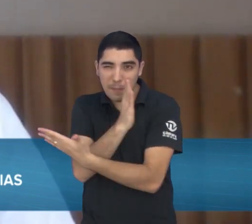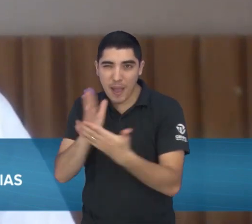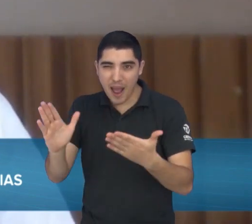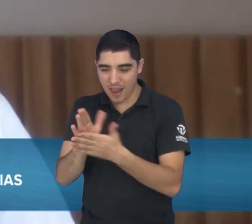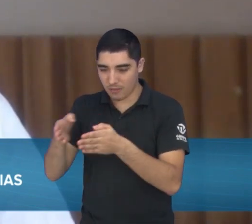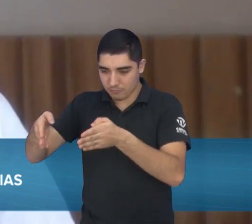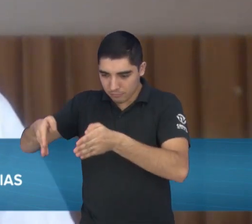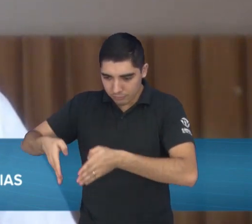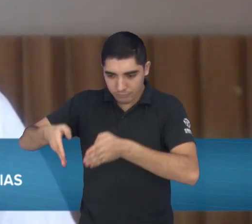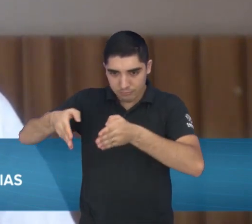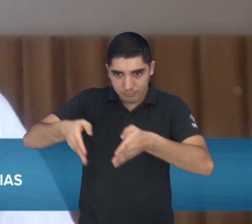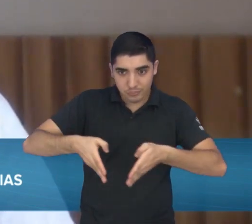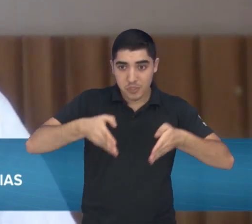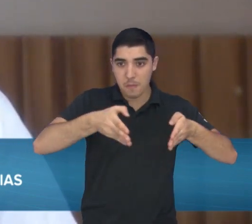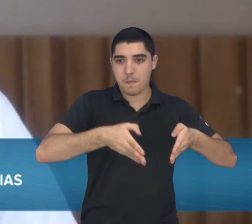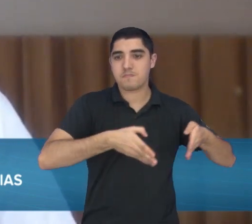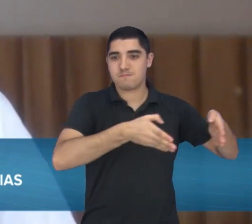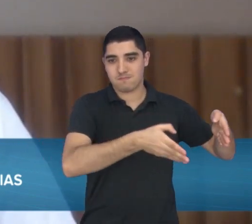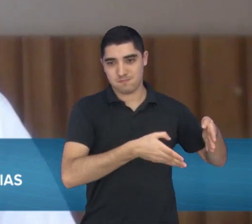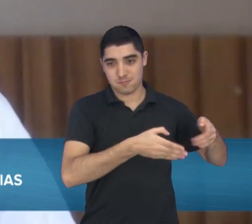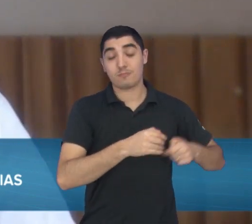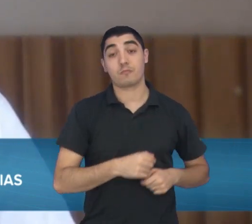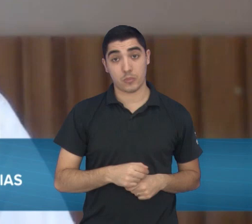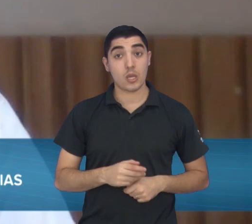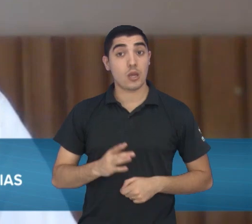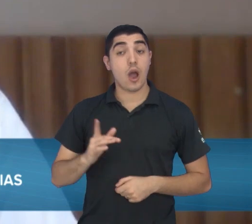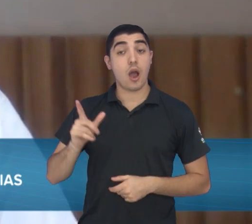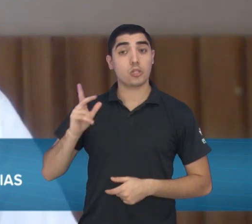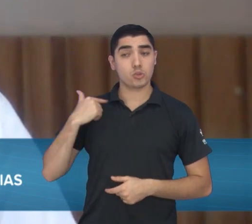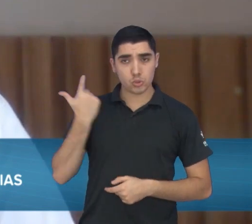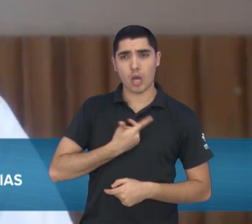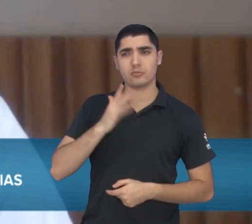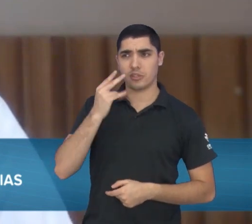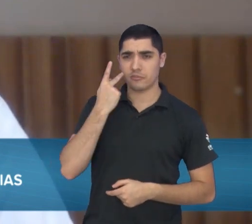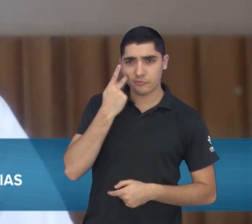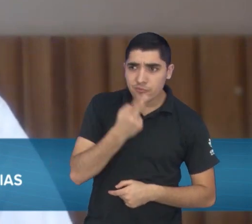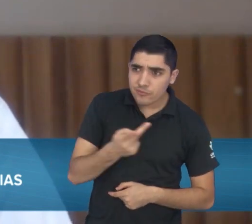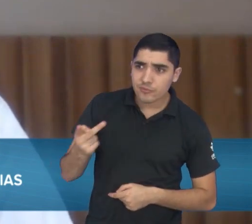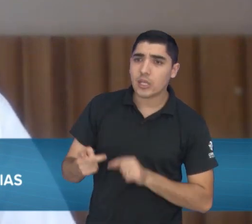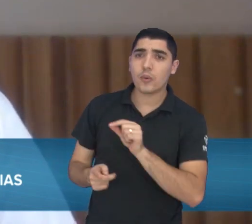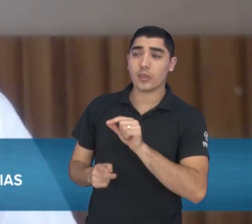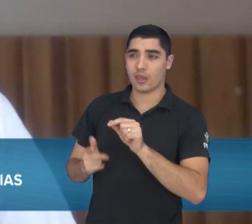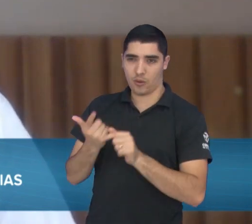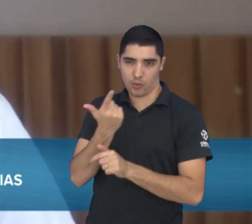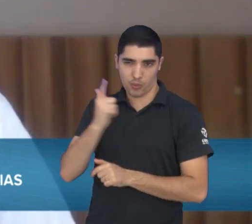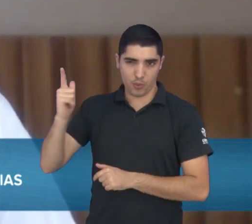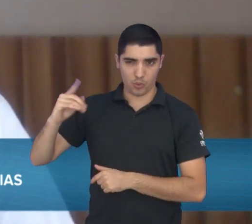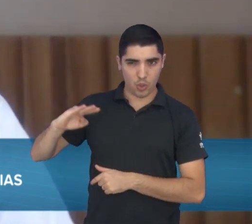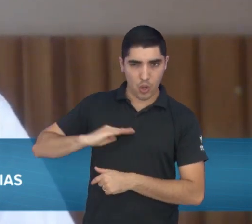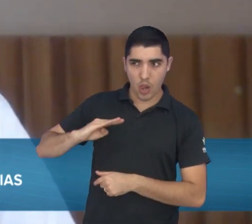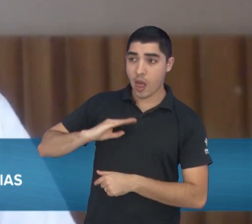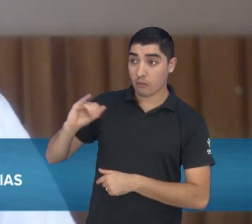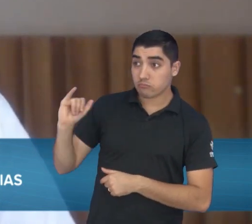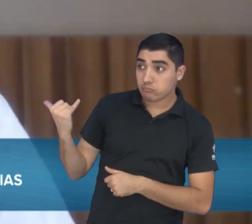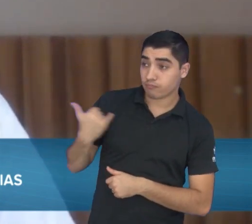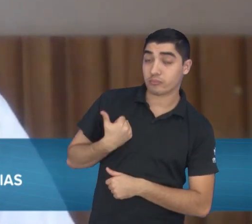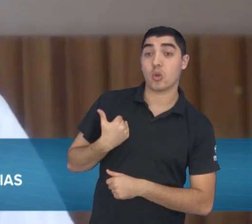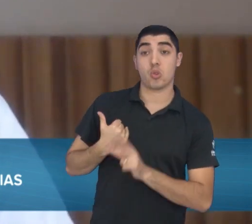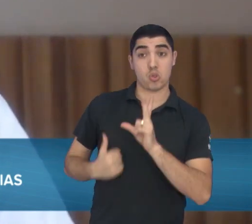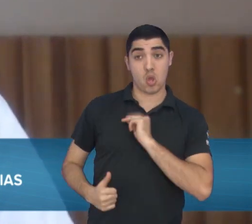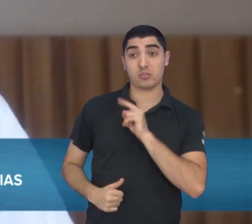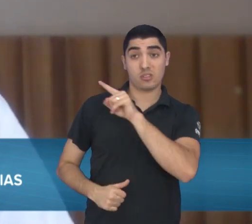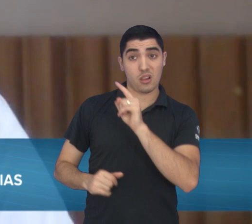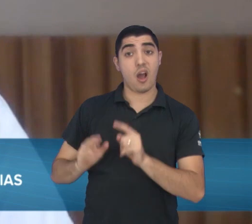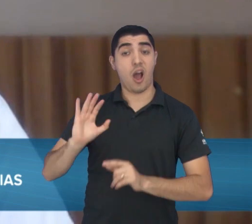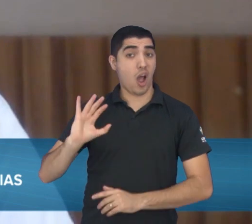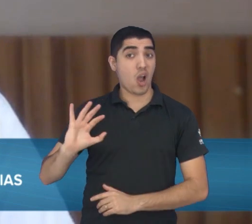dito, aí já houveram, ou a gente mesmo já escutou por parte de alguns colegas de profissão, de acidentes que ocorreram nas